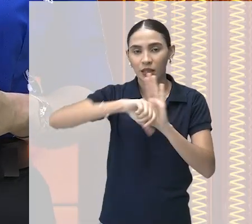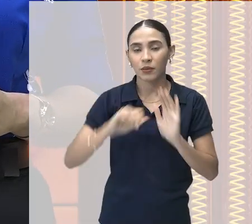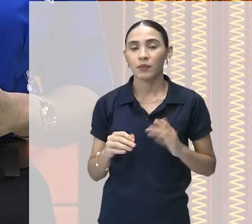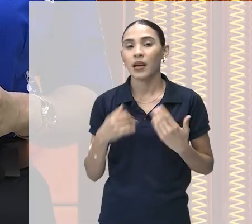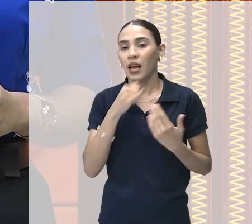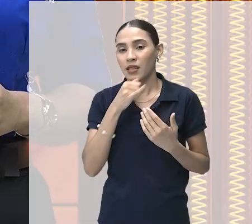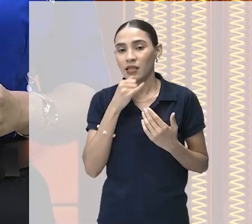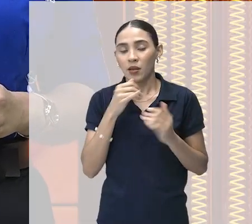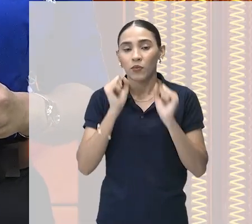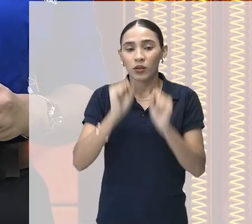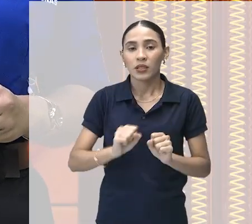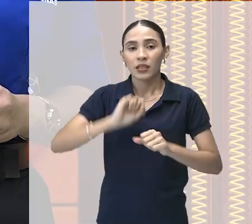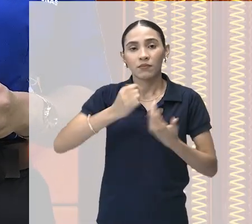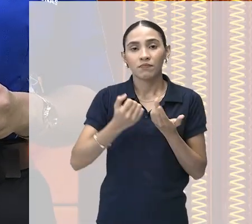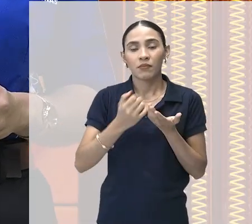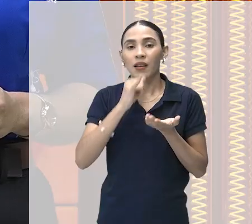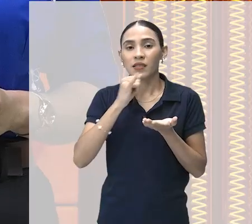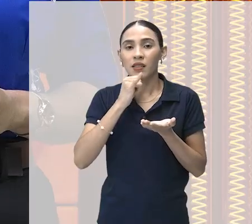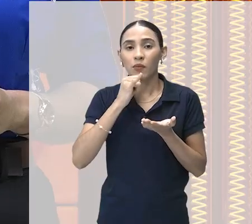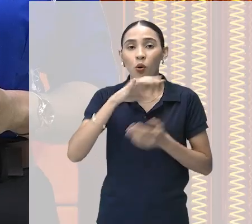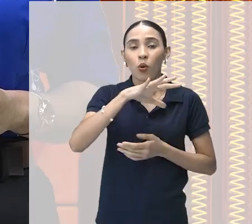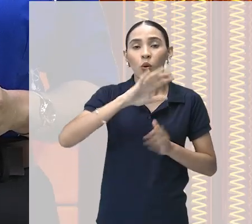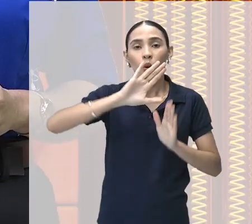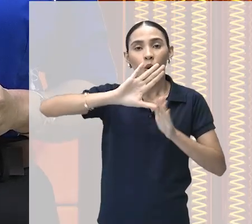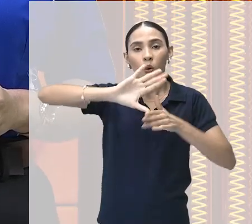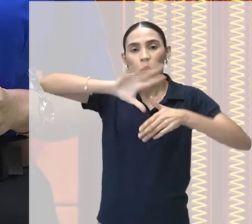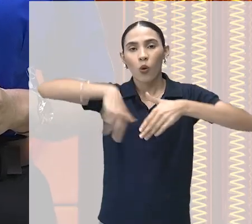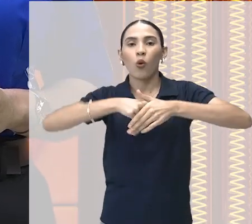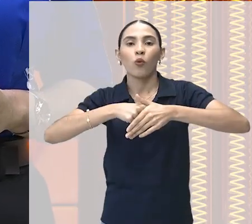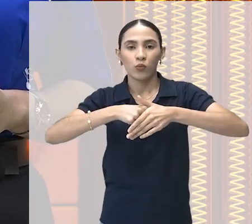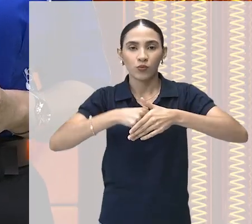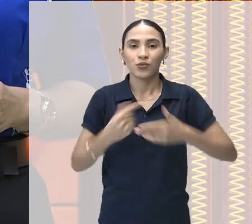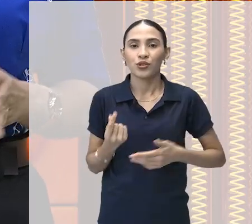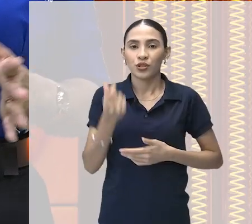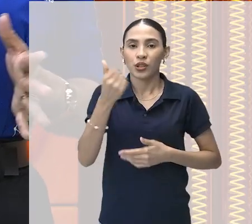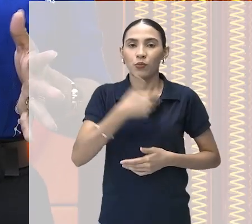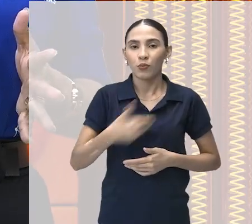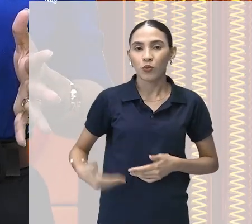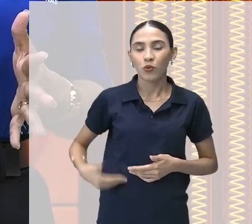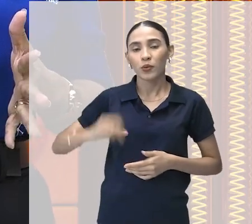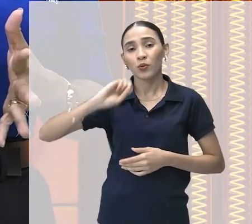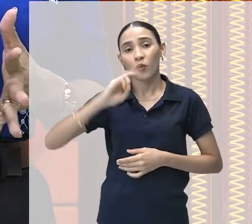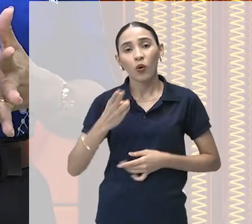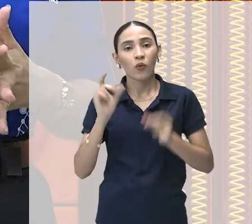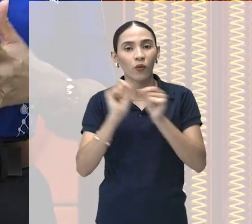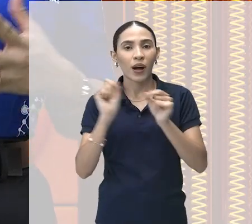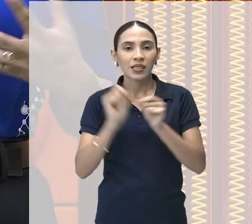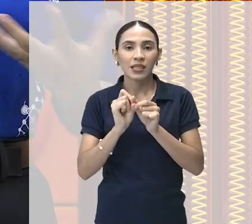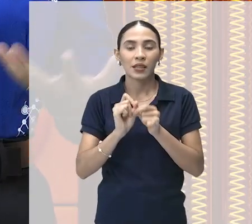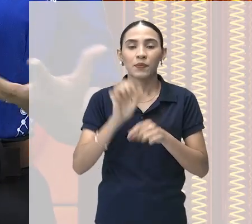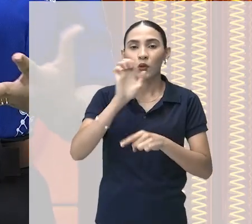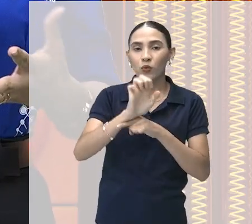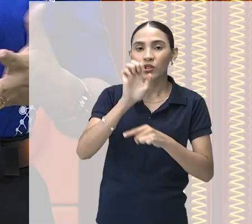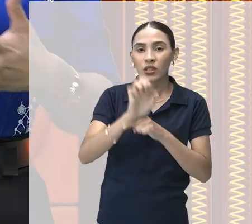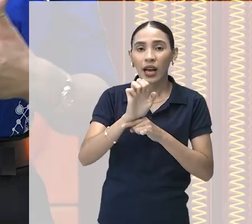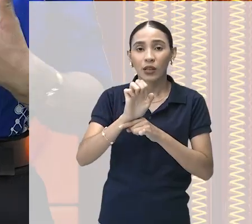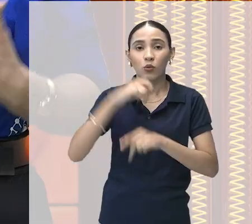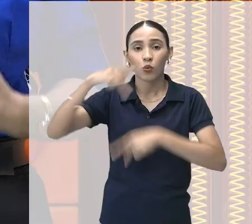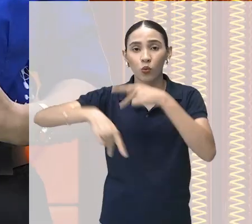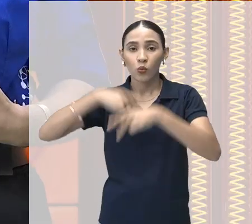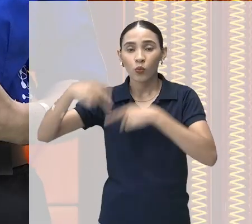Poderiam ser desvio de dinheiro público, poderia ser a questão de fazer com que o Estado, a nação,